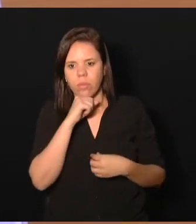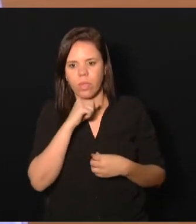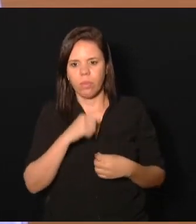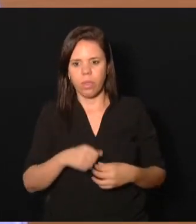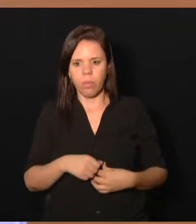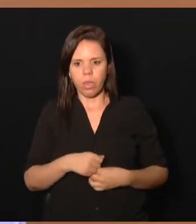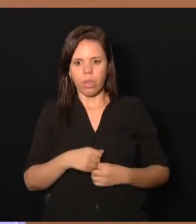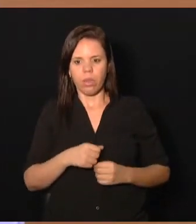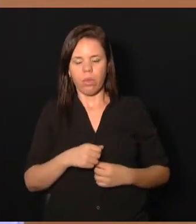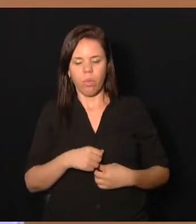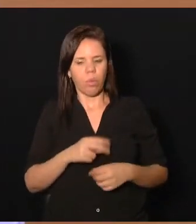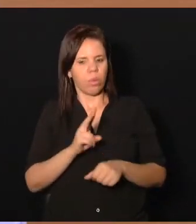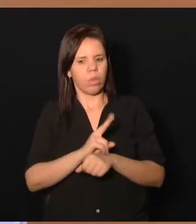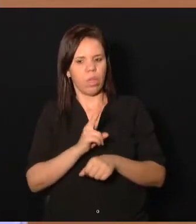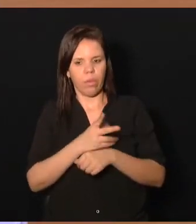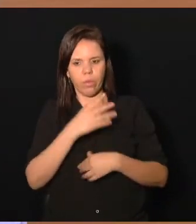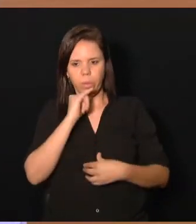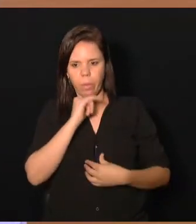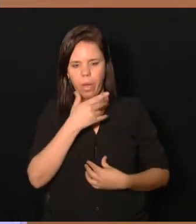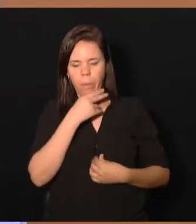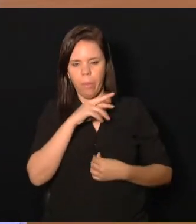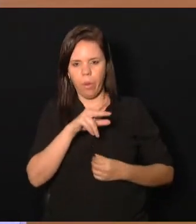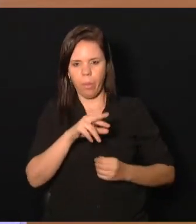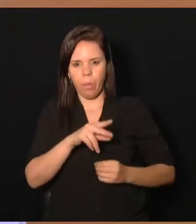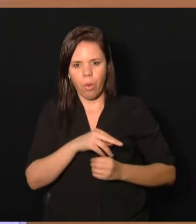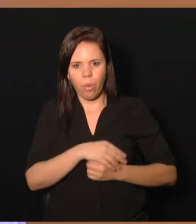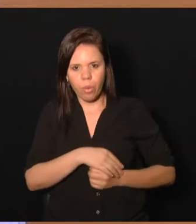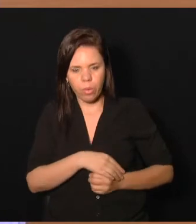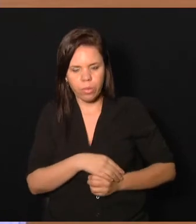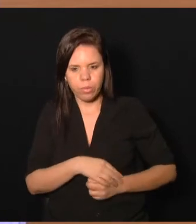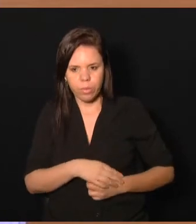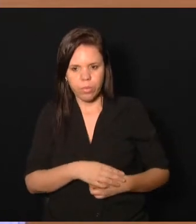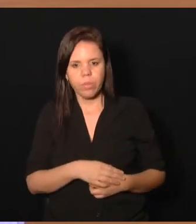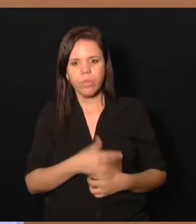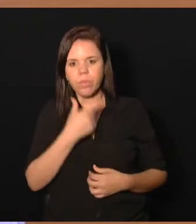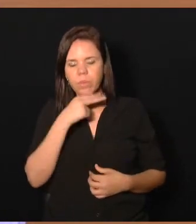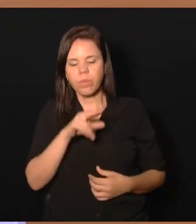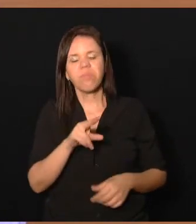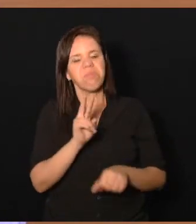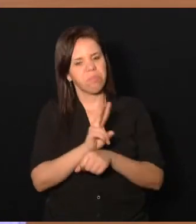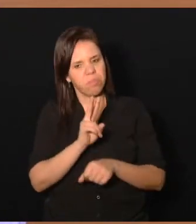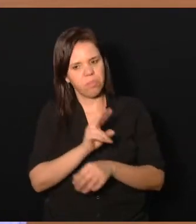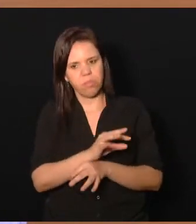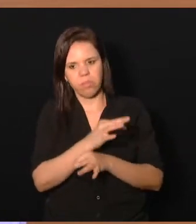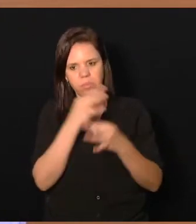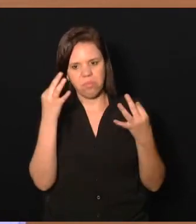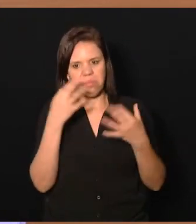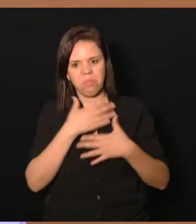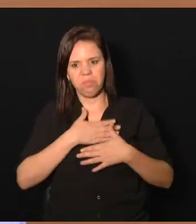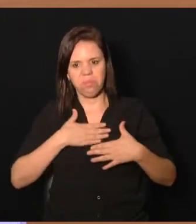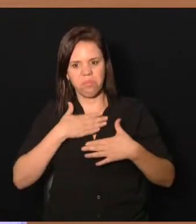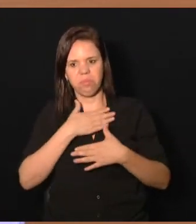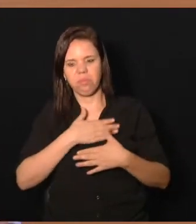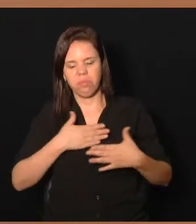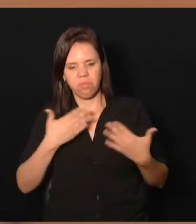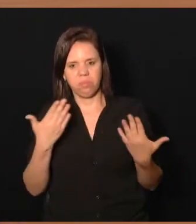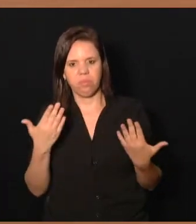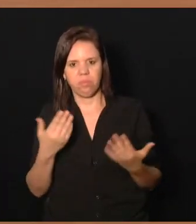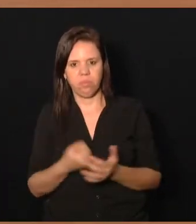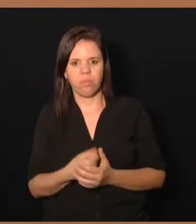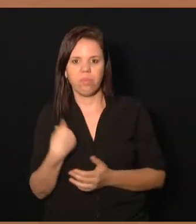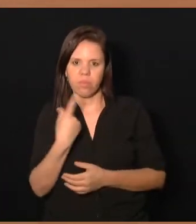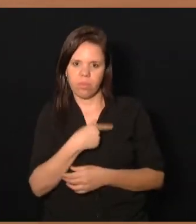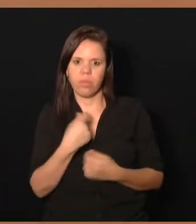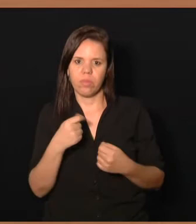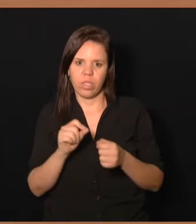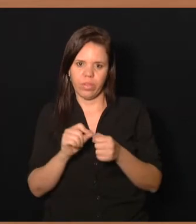meu pai, mas meu irmão, o que ele cuida da minha mãe é de dar gosto. Mas eu acho que nós temos que